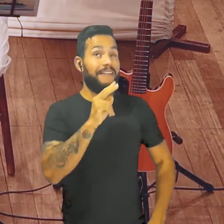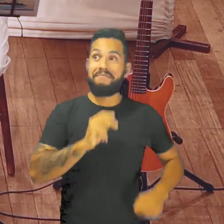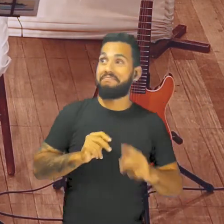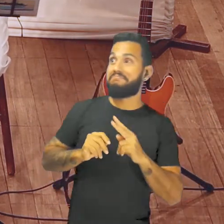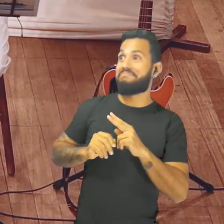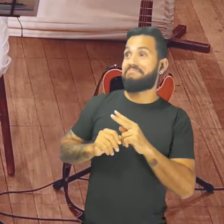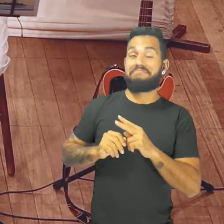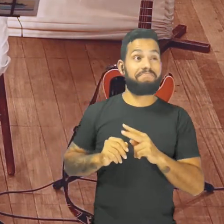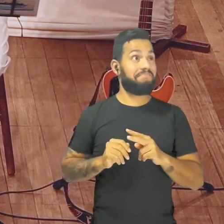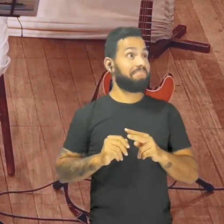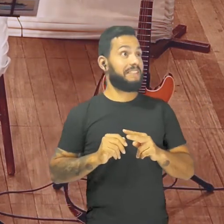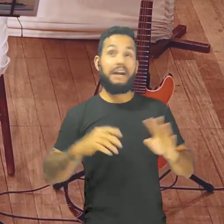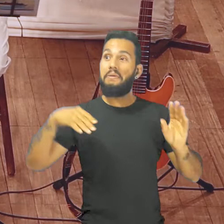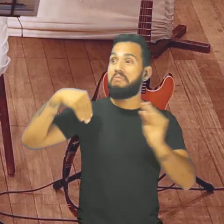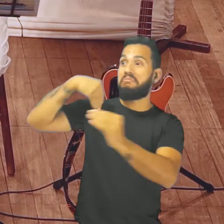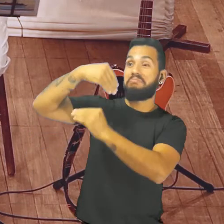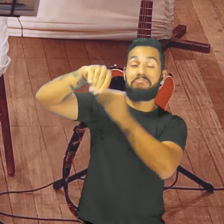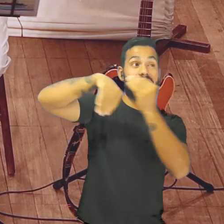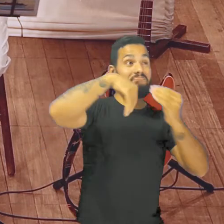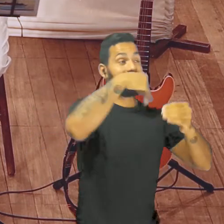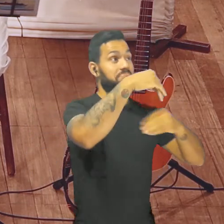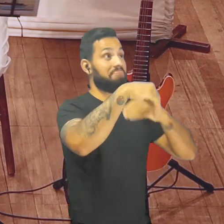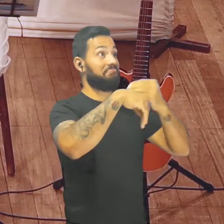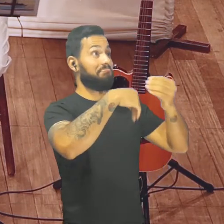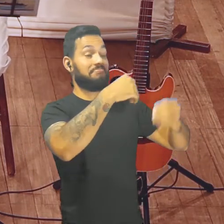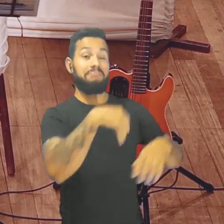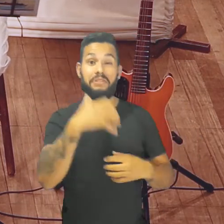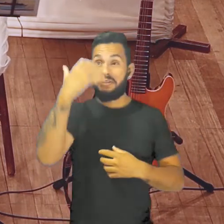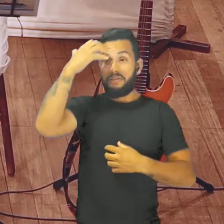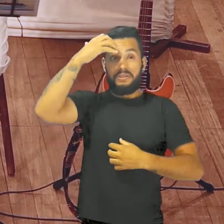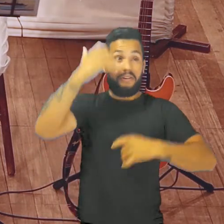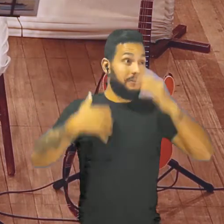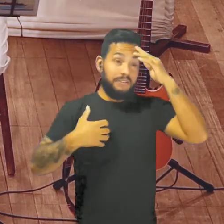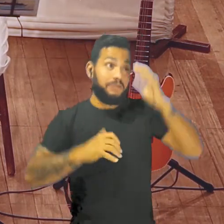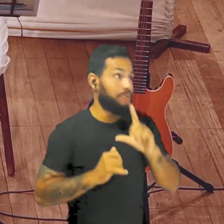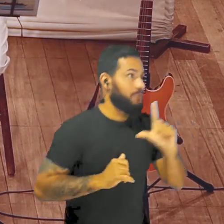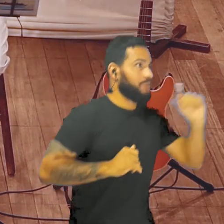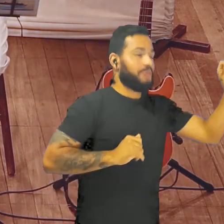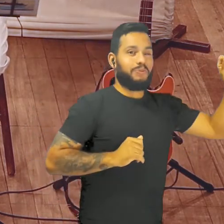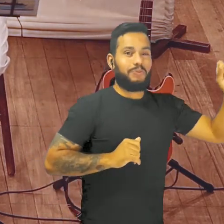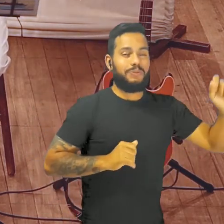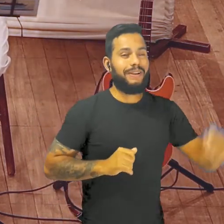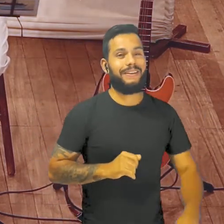parece tudo eco. Foge o Simão macaco que por ser